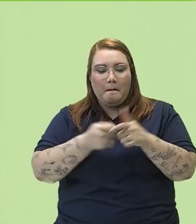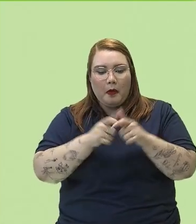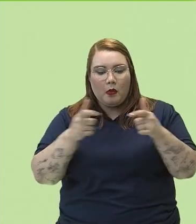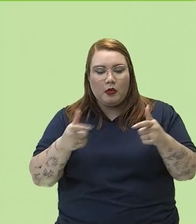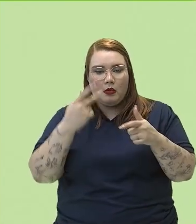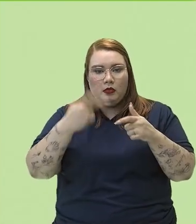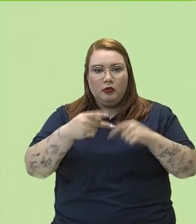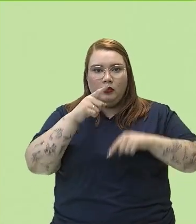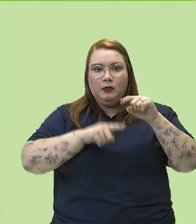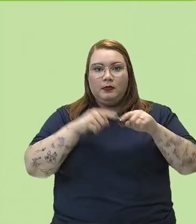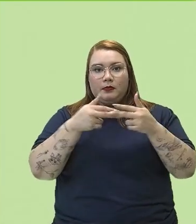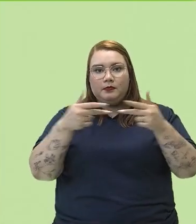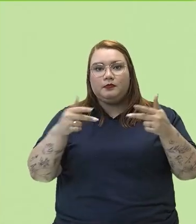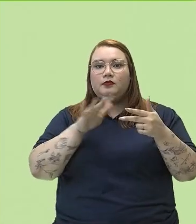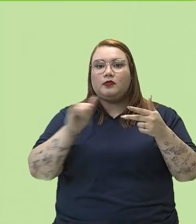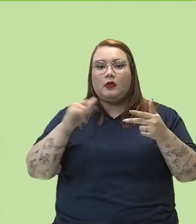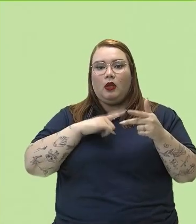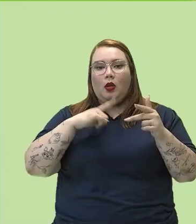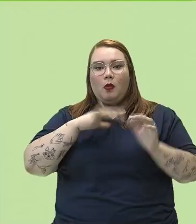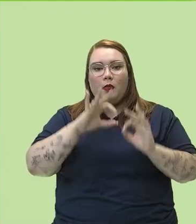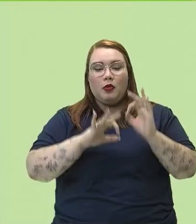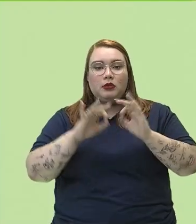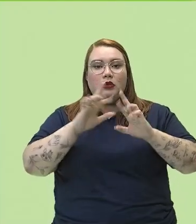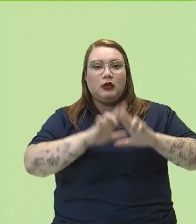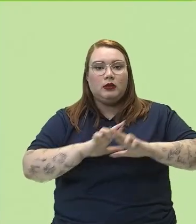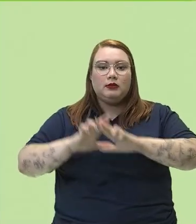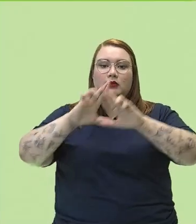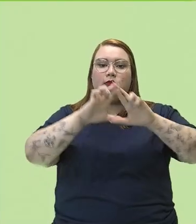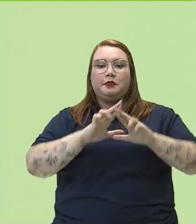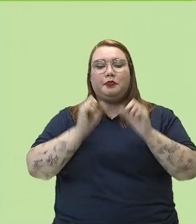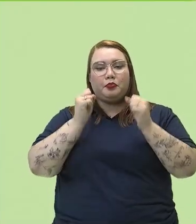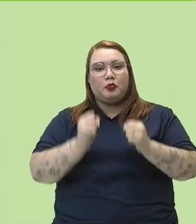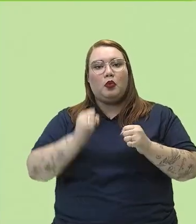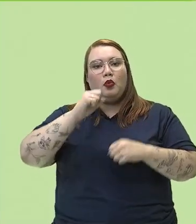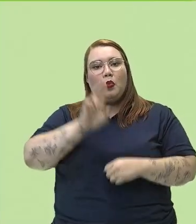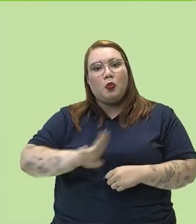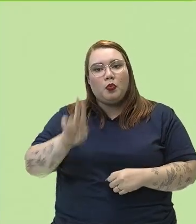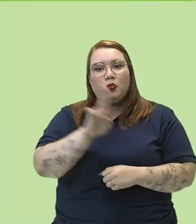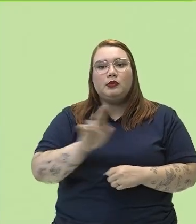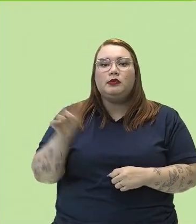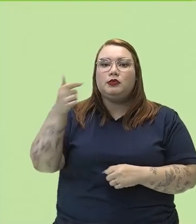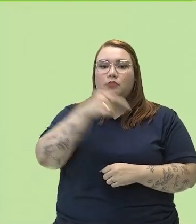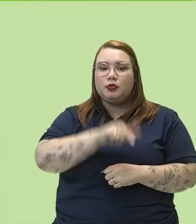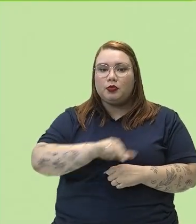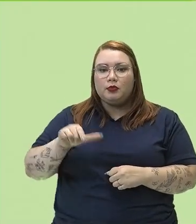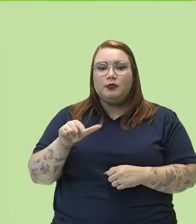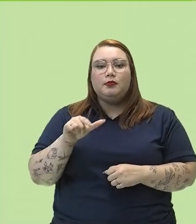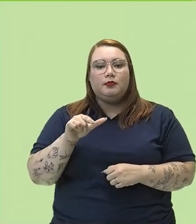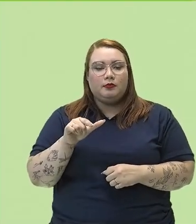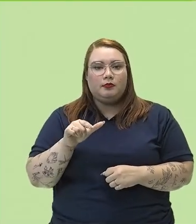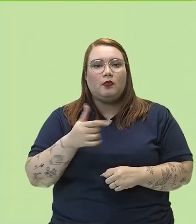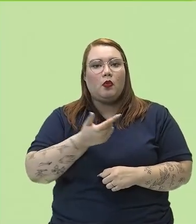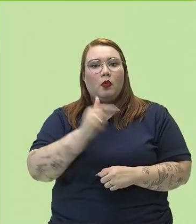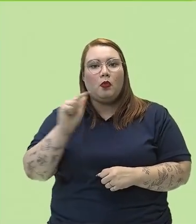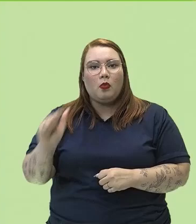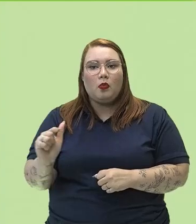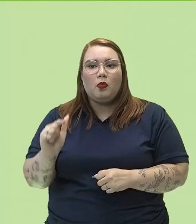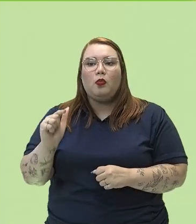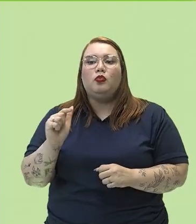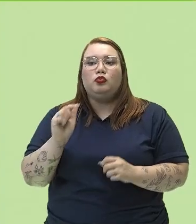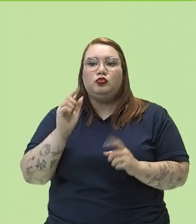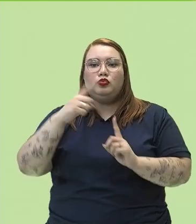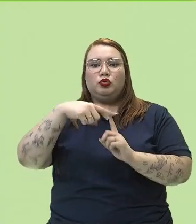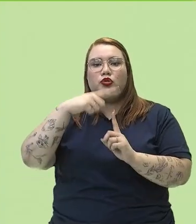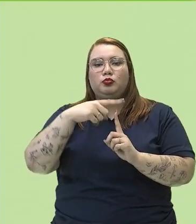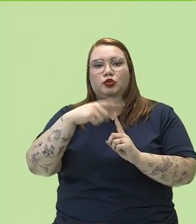aí, eles vão sofrer o processo de reciclagem, né? Vão poder ser reaproveitados, né, em uma outra linha de